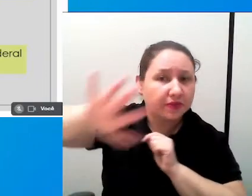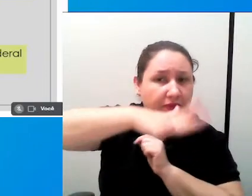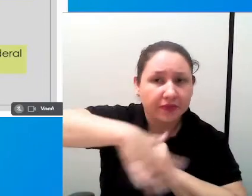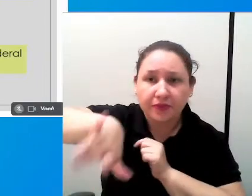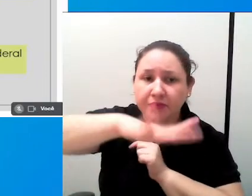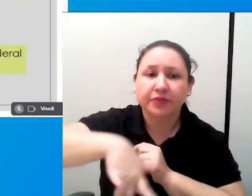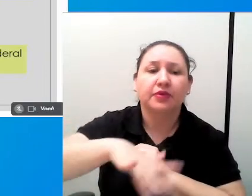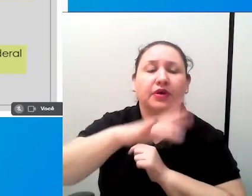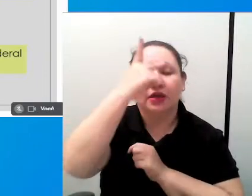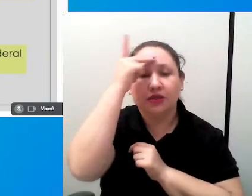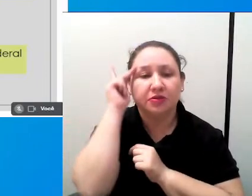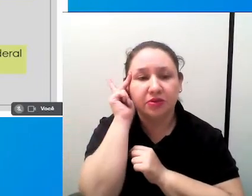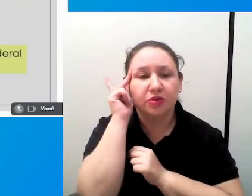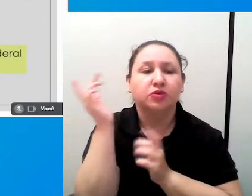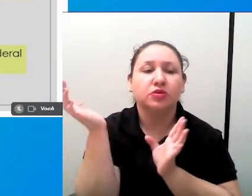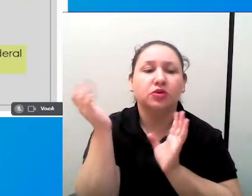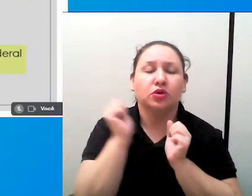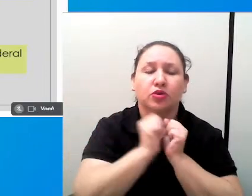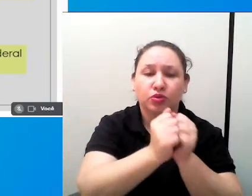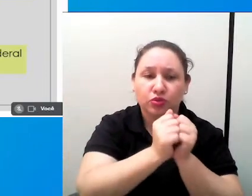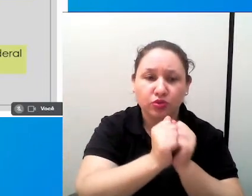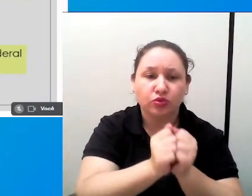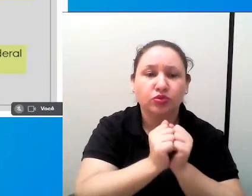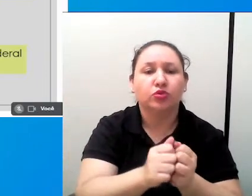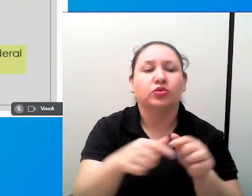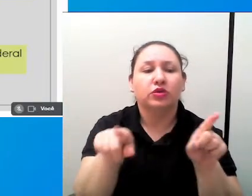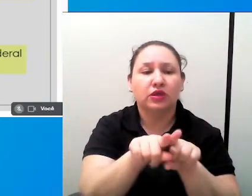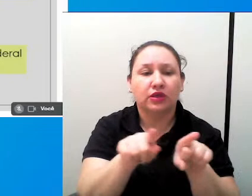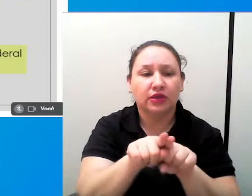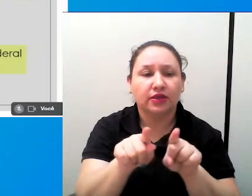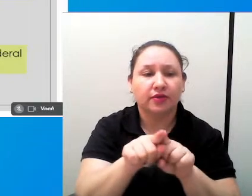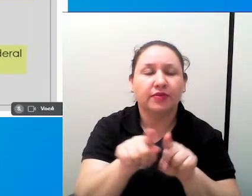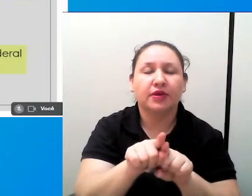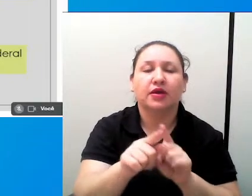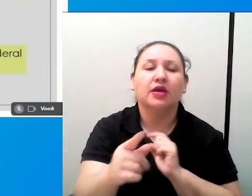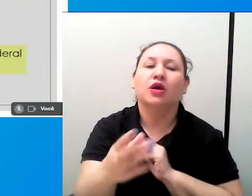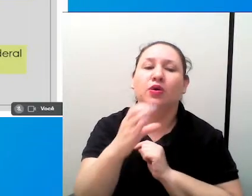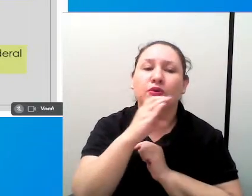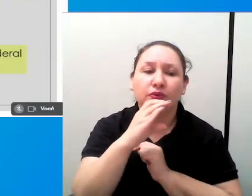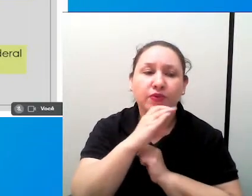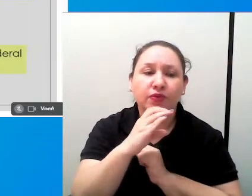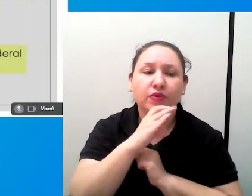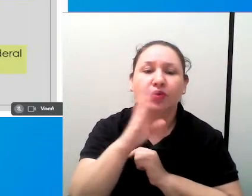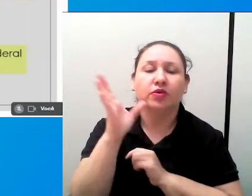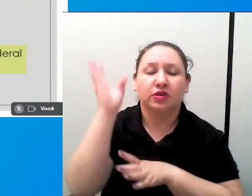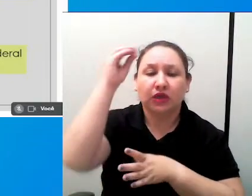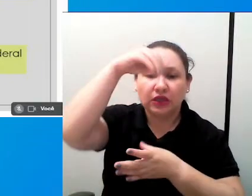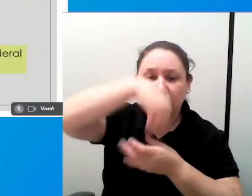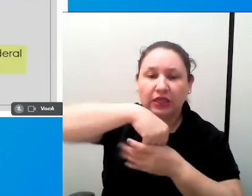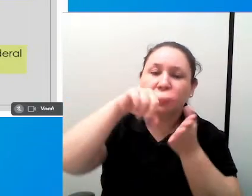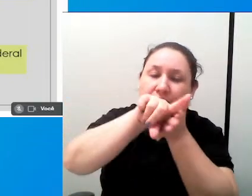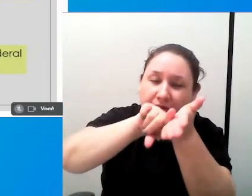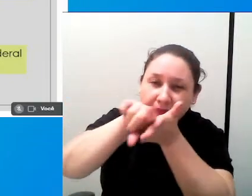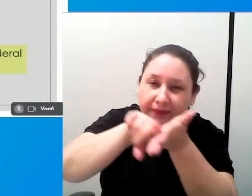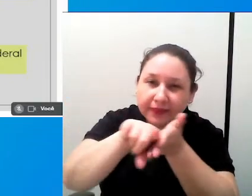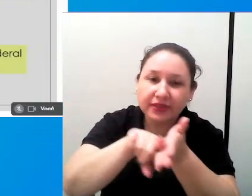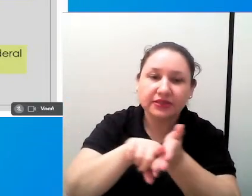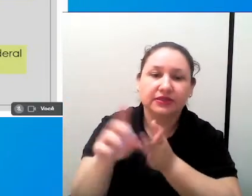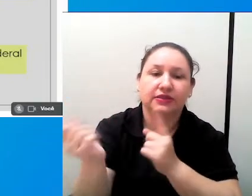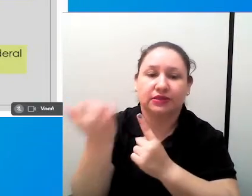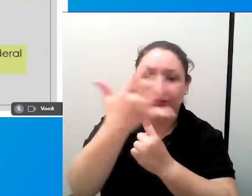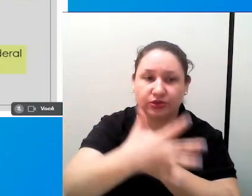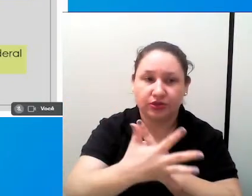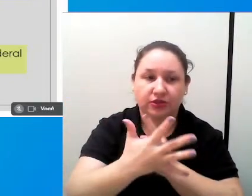meio da produção e da aplicação do conhecimento em articulação permanente com o ensino e a pesquisa. E